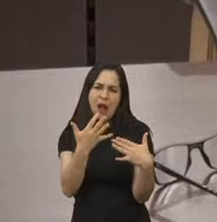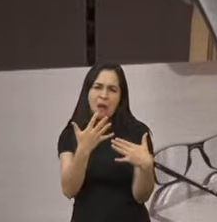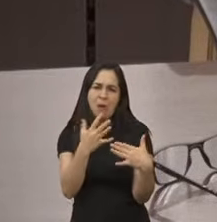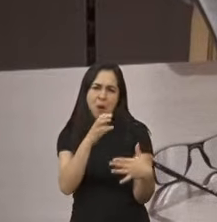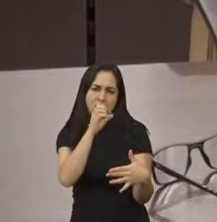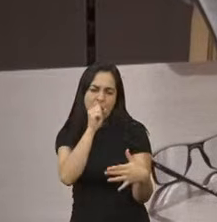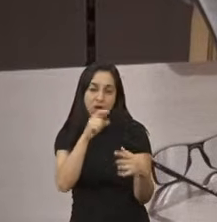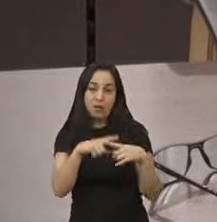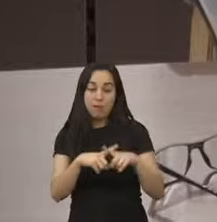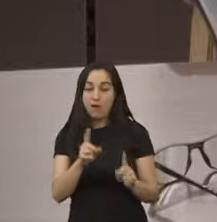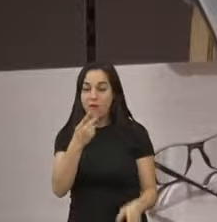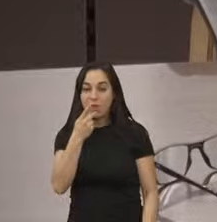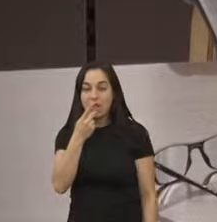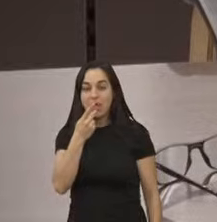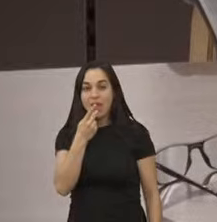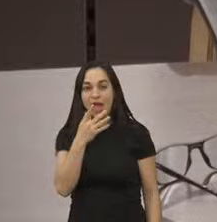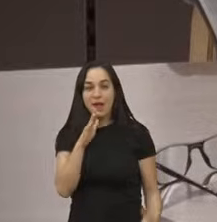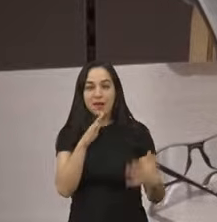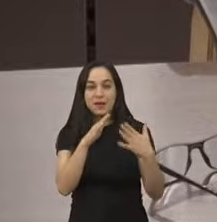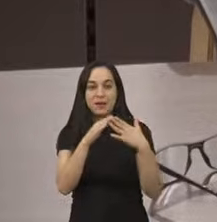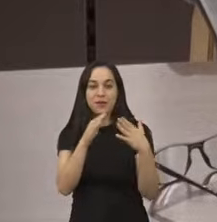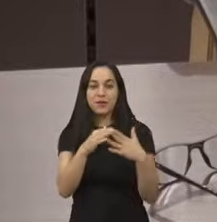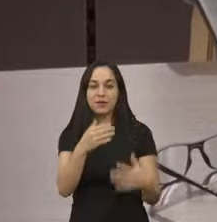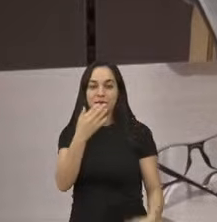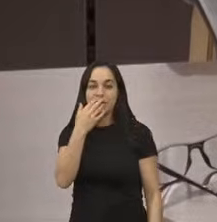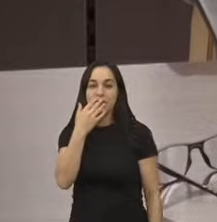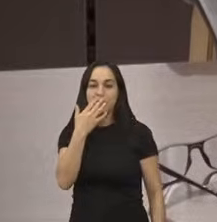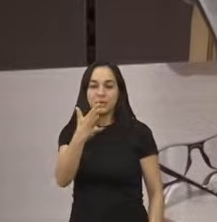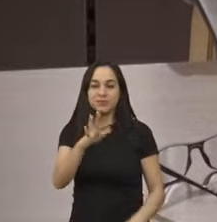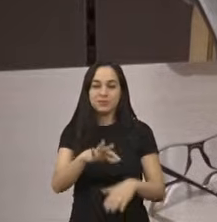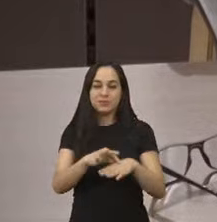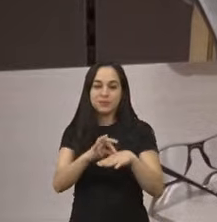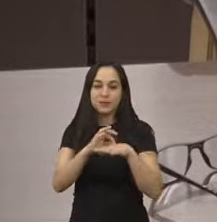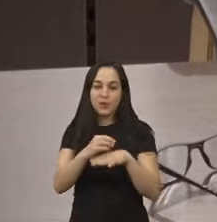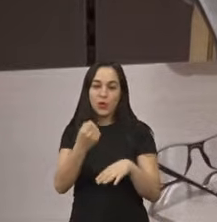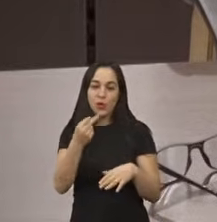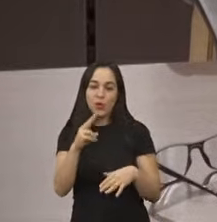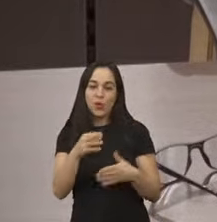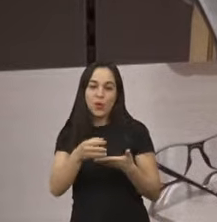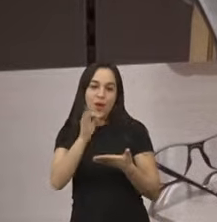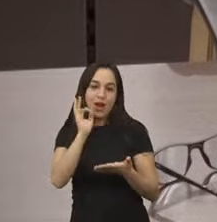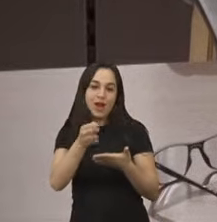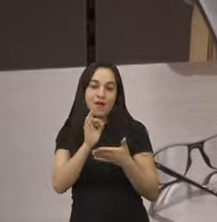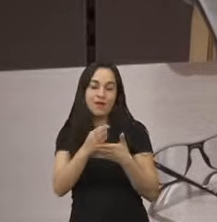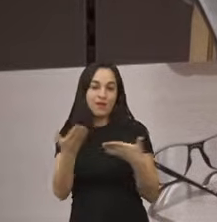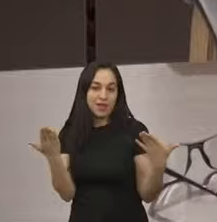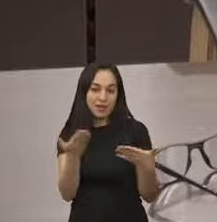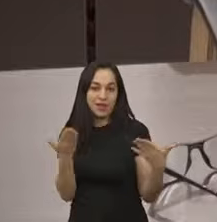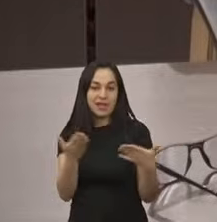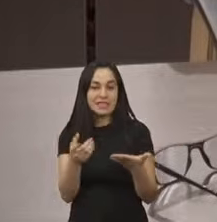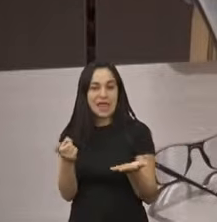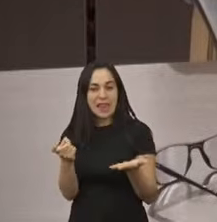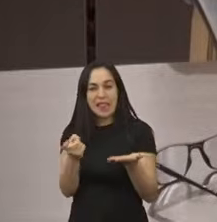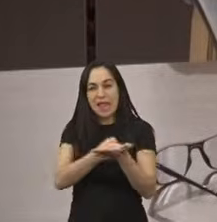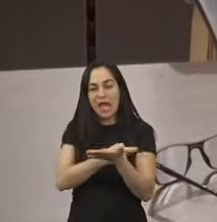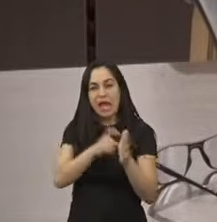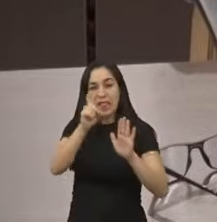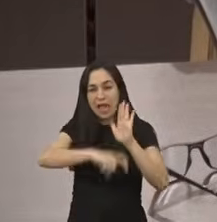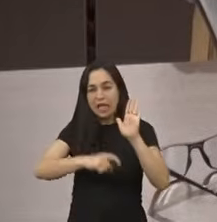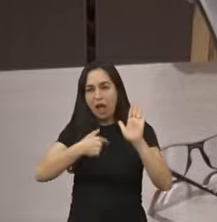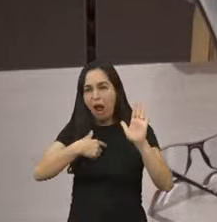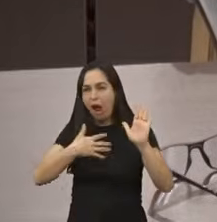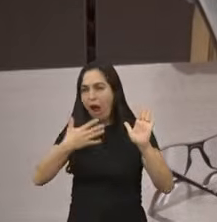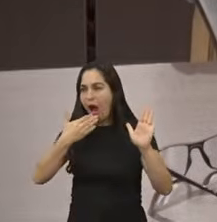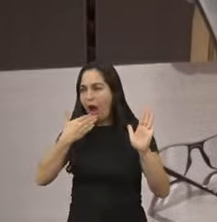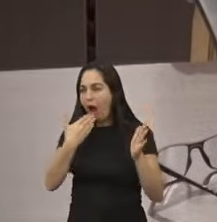falaram de casa cor de picanha, casa cor de café. Café ninguém consegue comprar com o atual governo. Quantidade de taxação. Eu fico bobo de ver essa